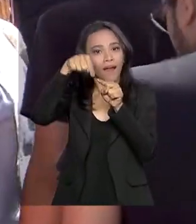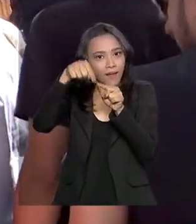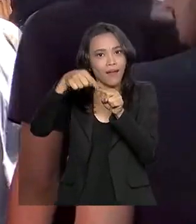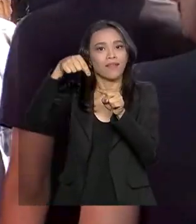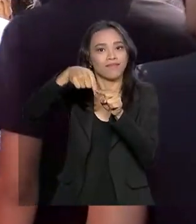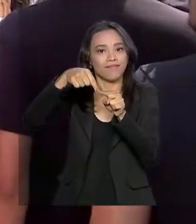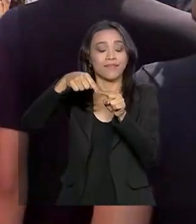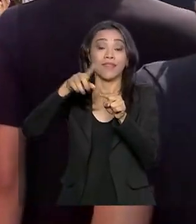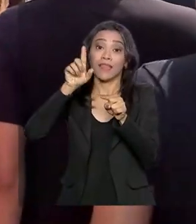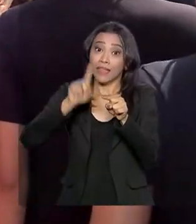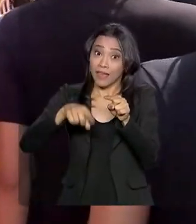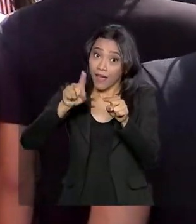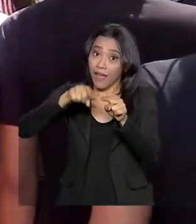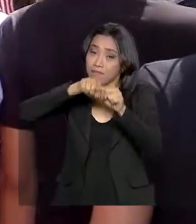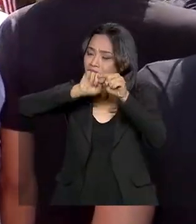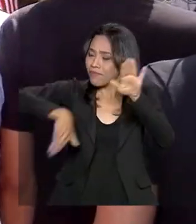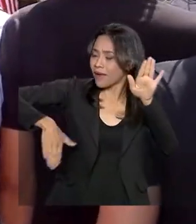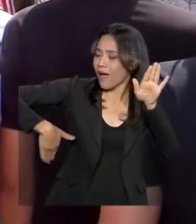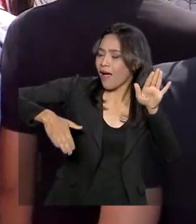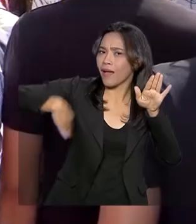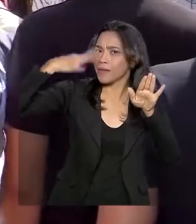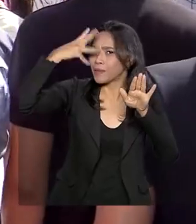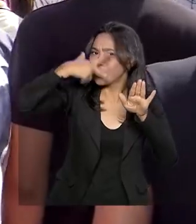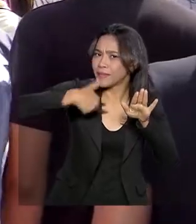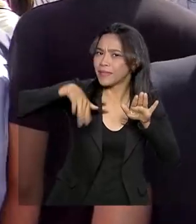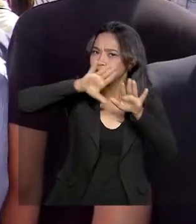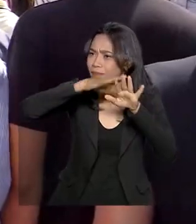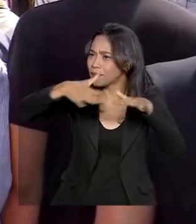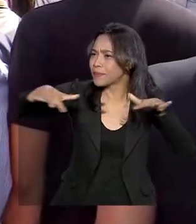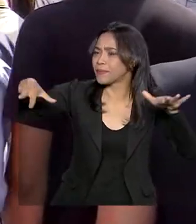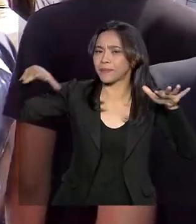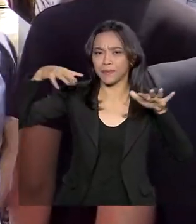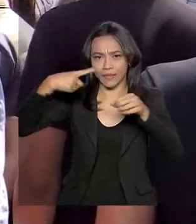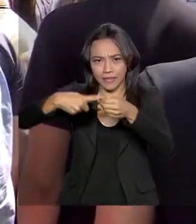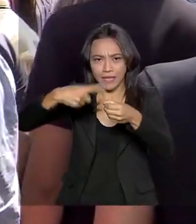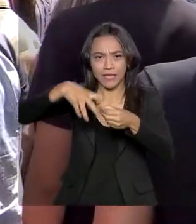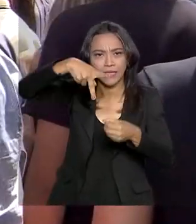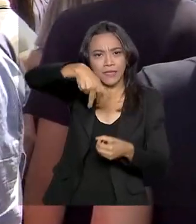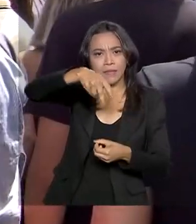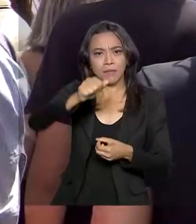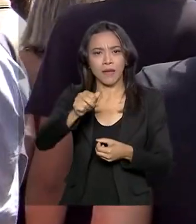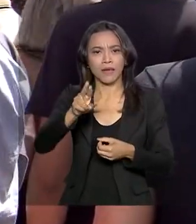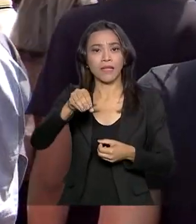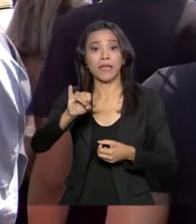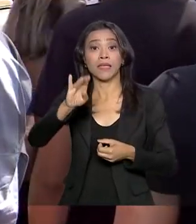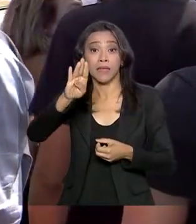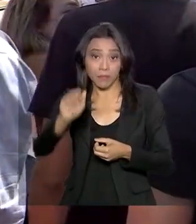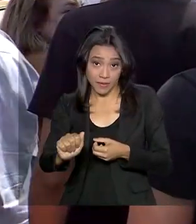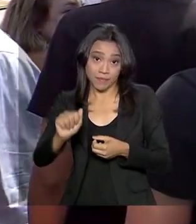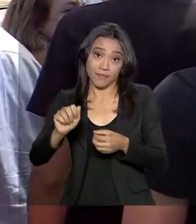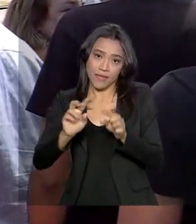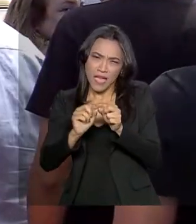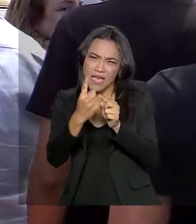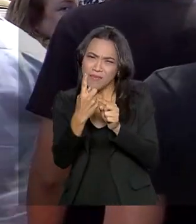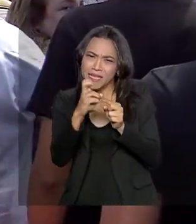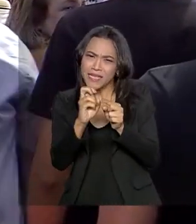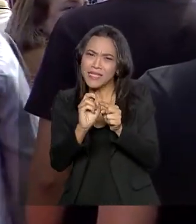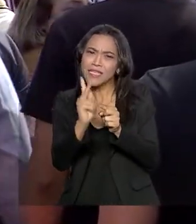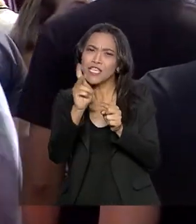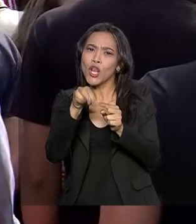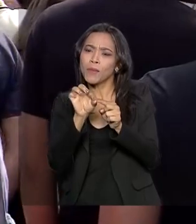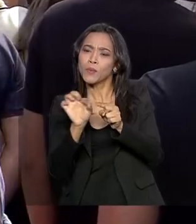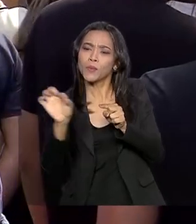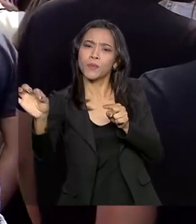teresina. E olha, aqui é litoral, as praias são bem bonitas e ficam a aproximadamente 15 quilômetros do centro da cidade. O presidente Jair